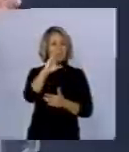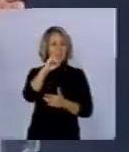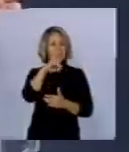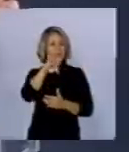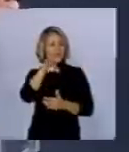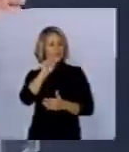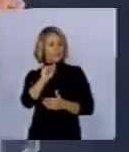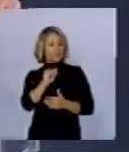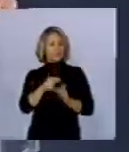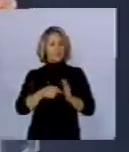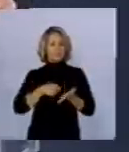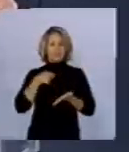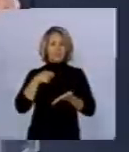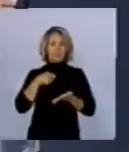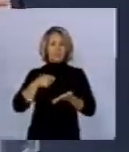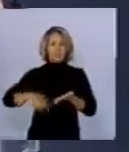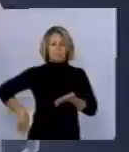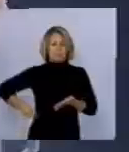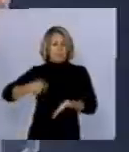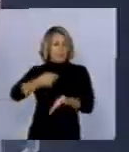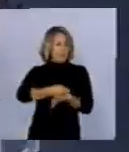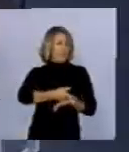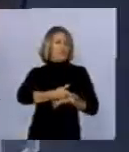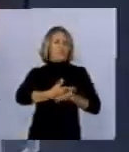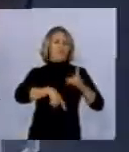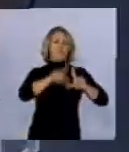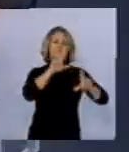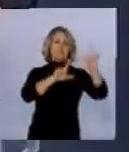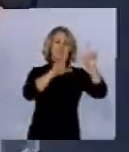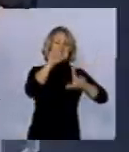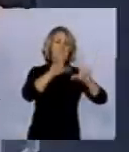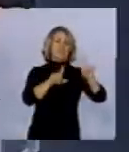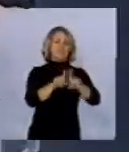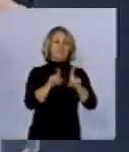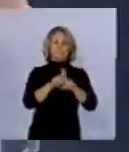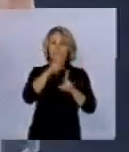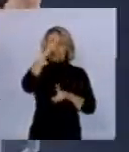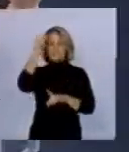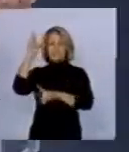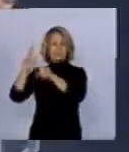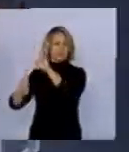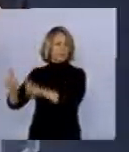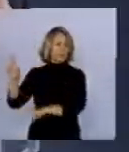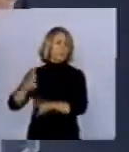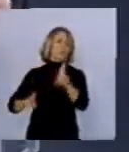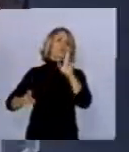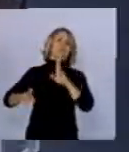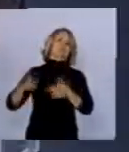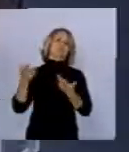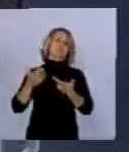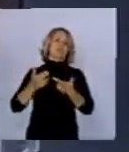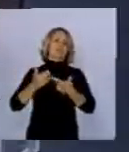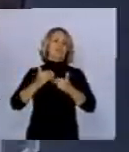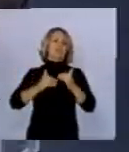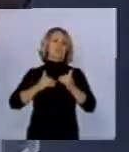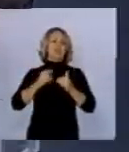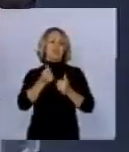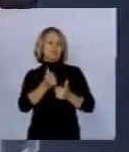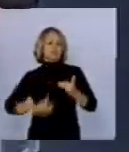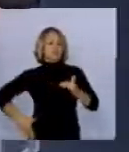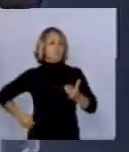trazer um ônus paraas televisões e assim onerar também os seus consumidores subir o preço dos pacotes etc